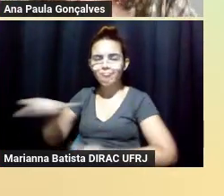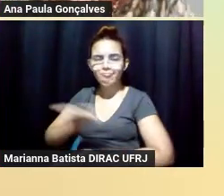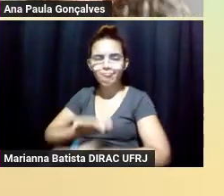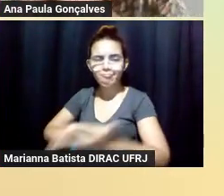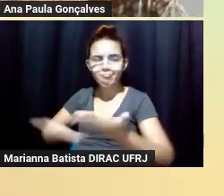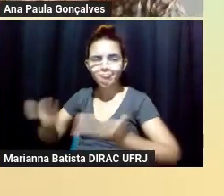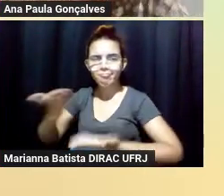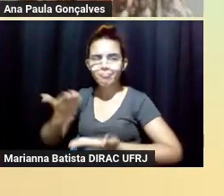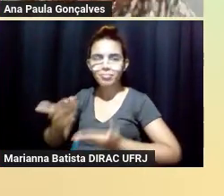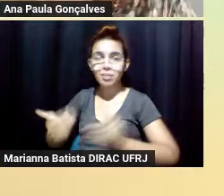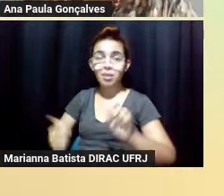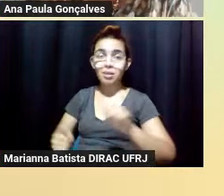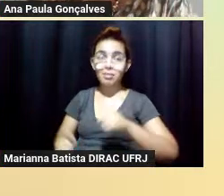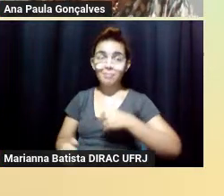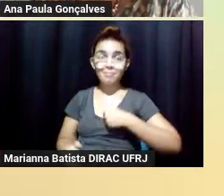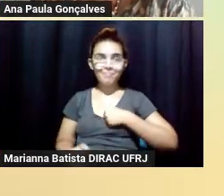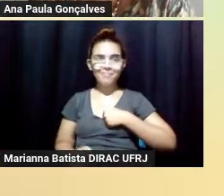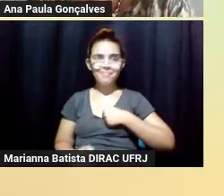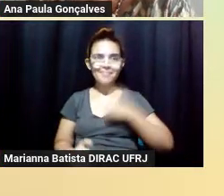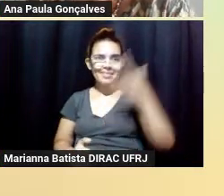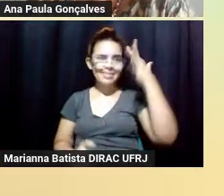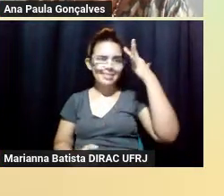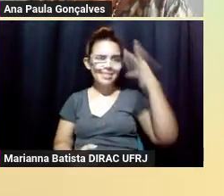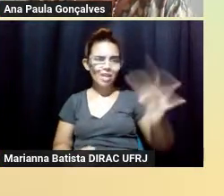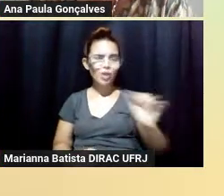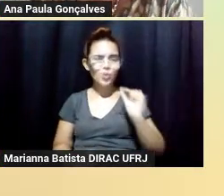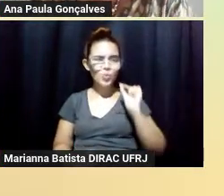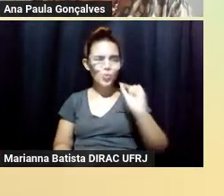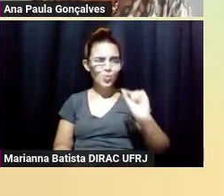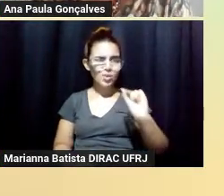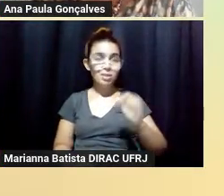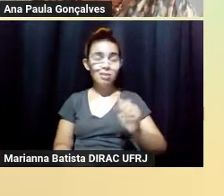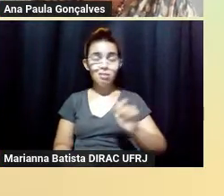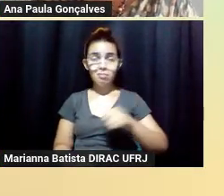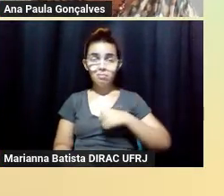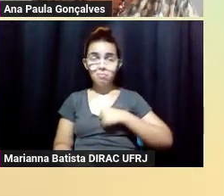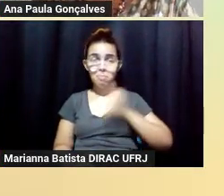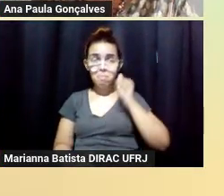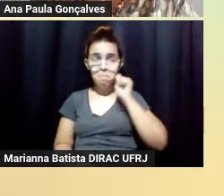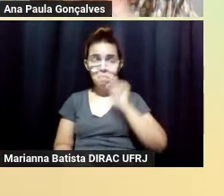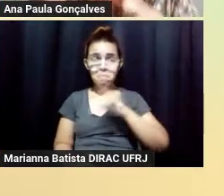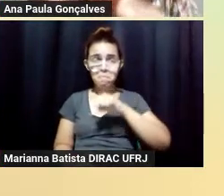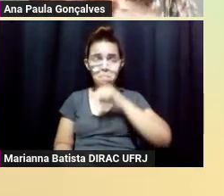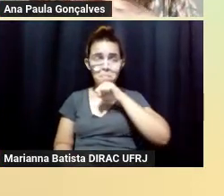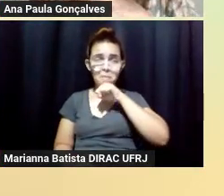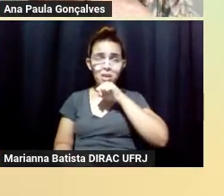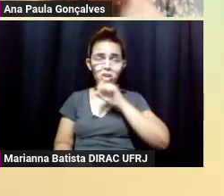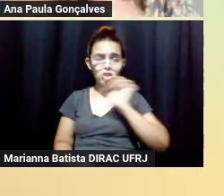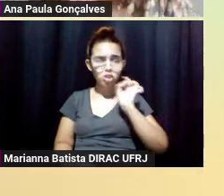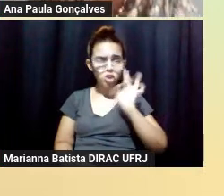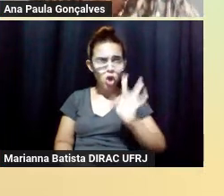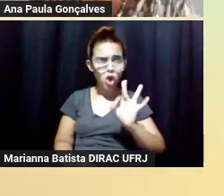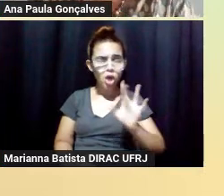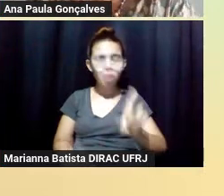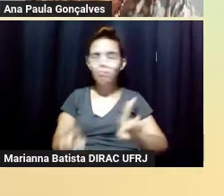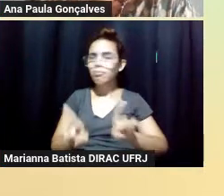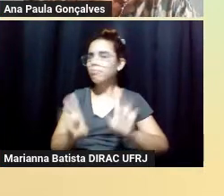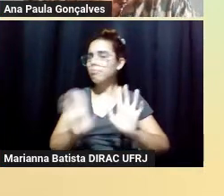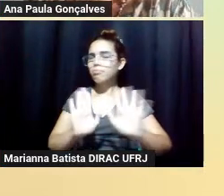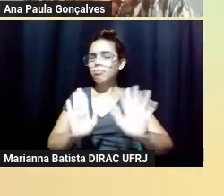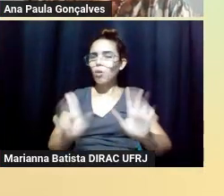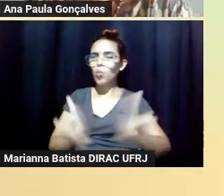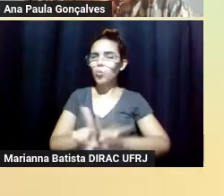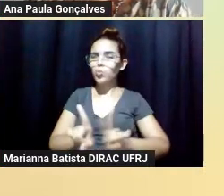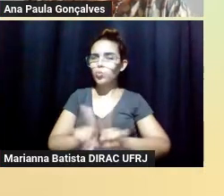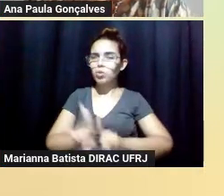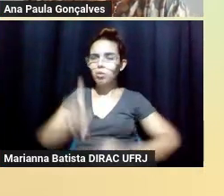entende de uma outra forma, pensa em outras perspectivas para além, né? Só desse lugar que ela acha que não devia ser dela. Pode avançar